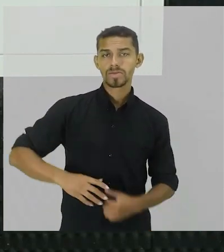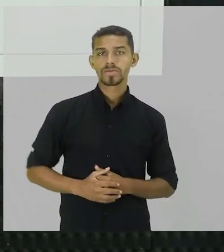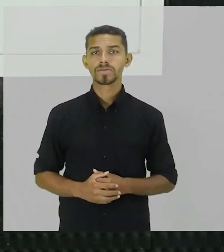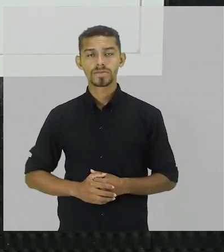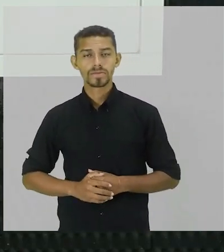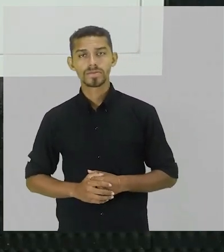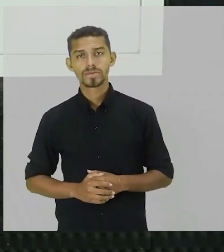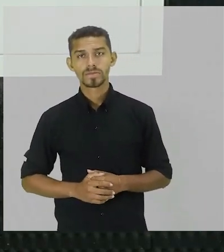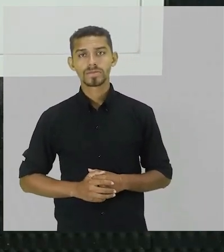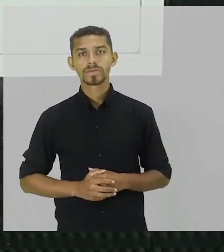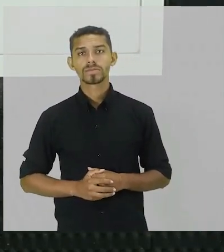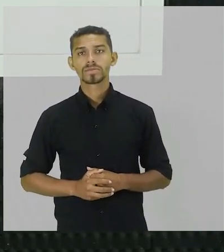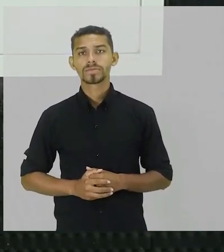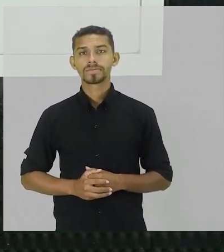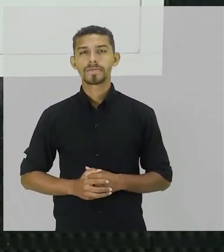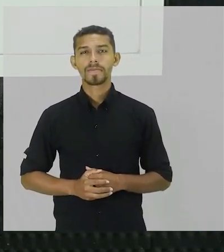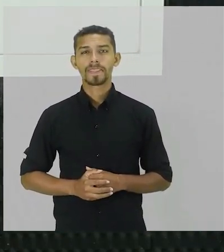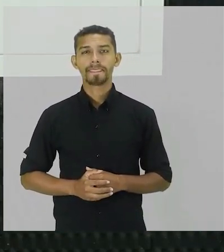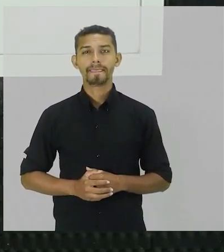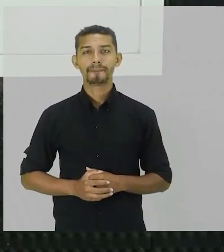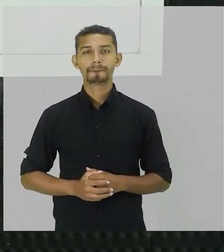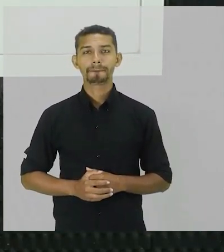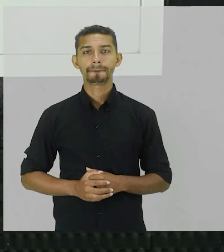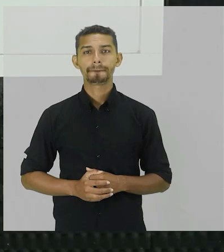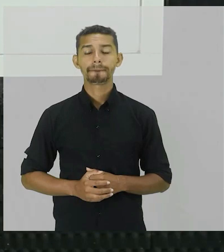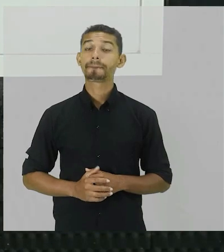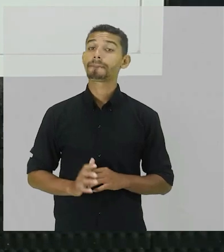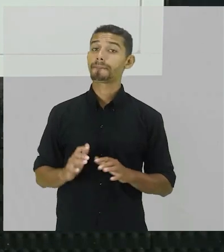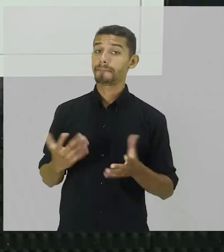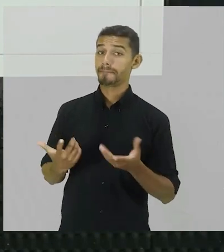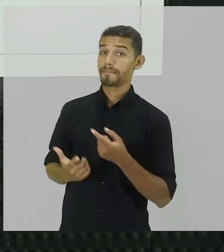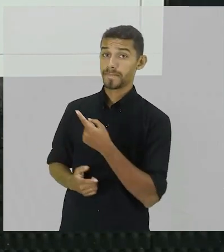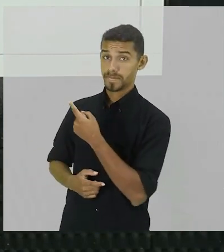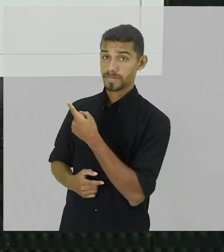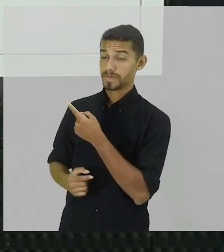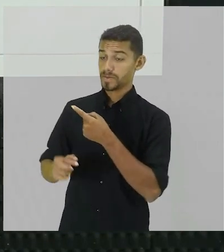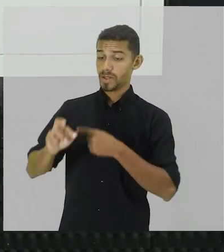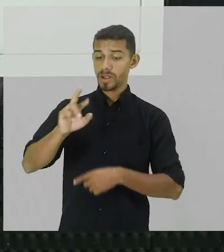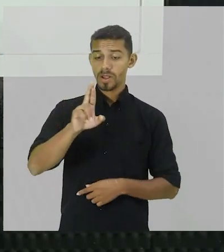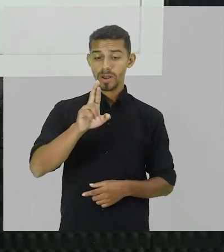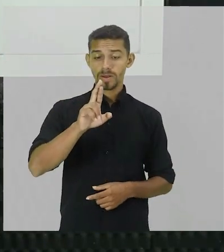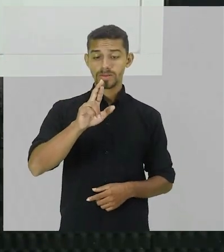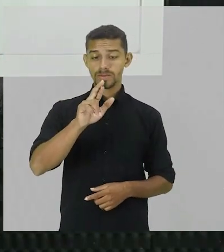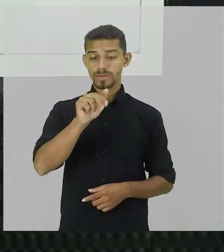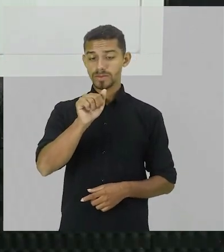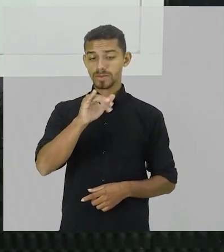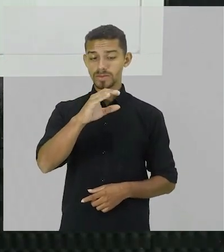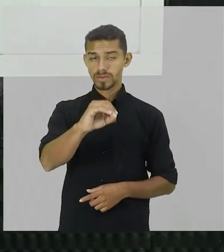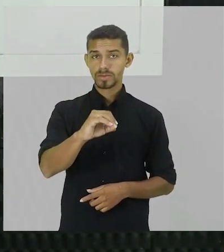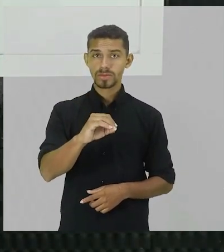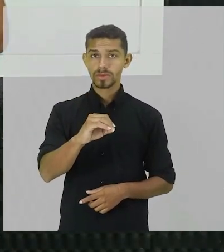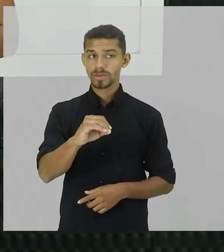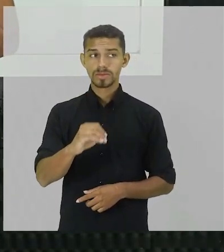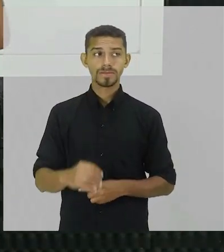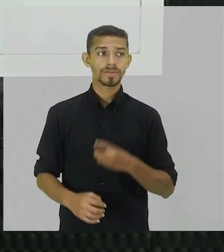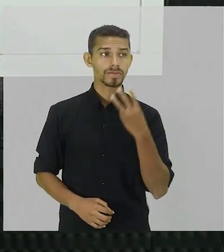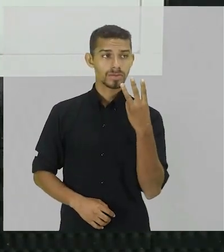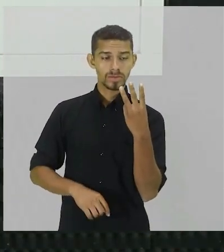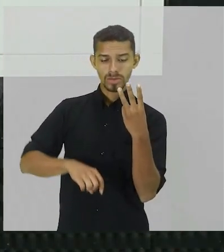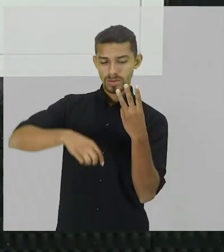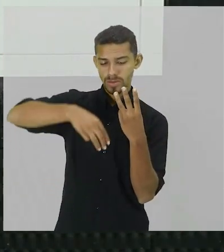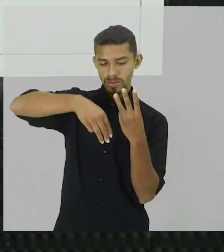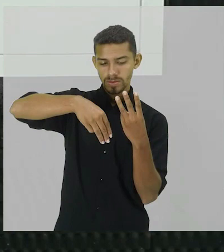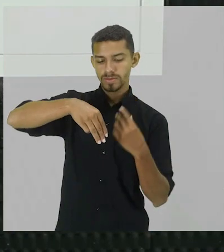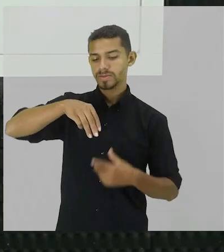E a raiz quadrada de 9 é 3. Ó. Então, esse raio da base é 3 metros. Tendo esse raio,